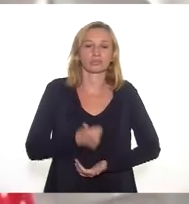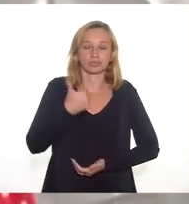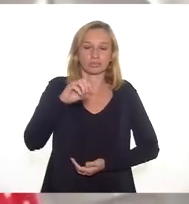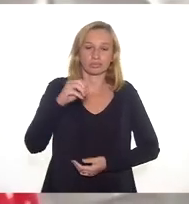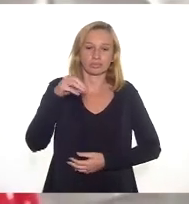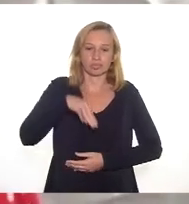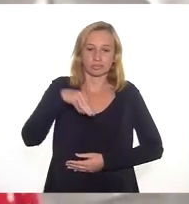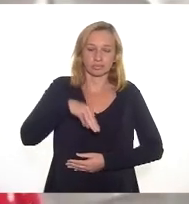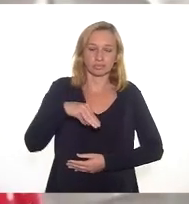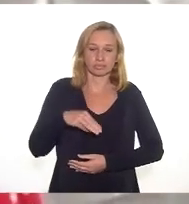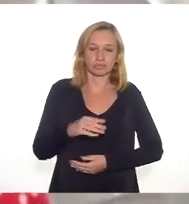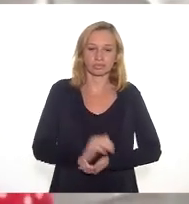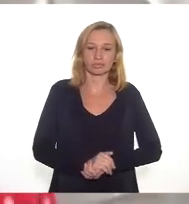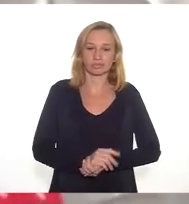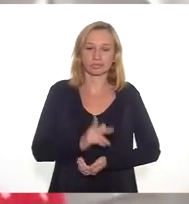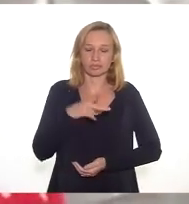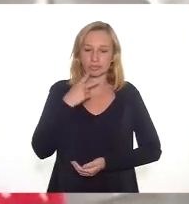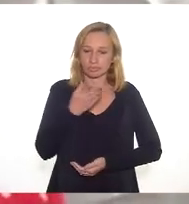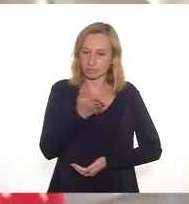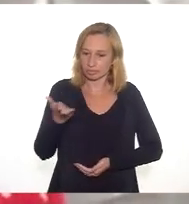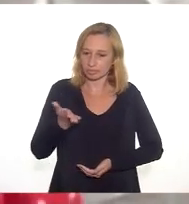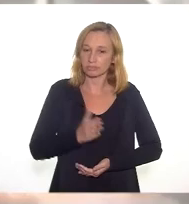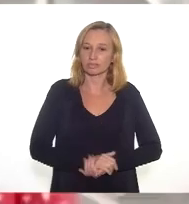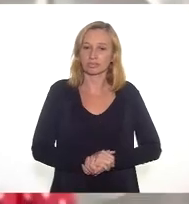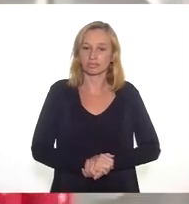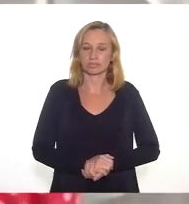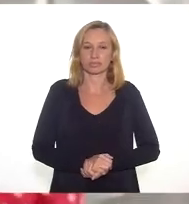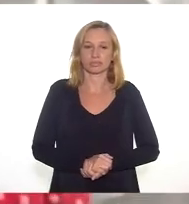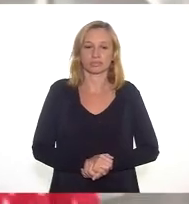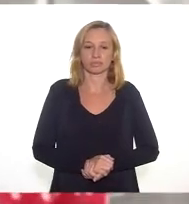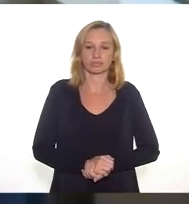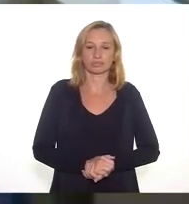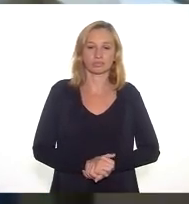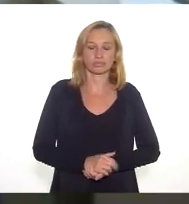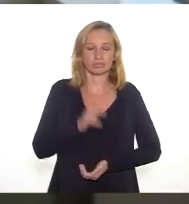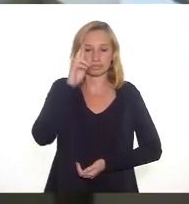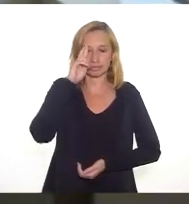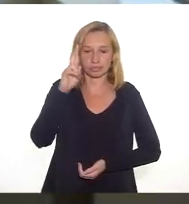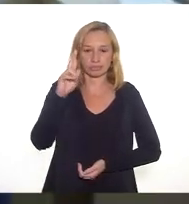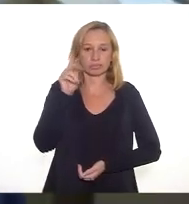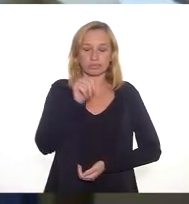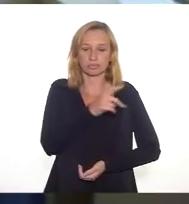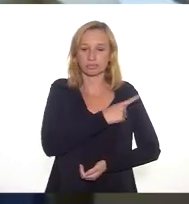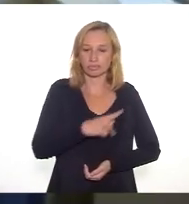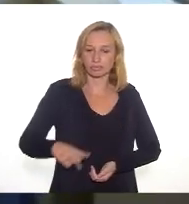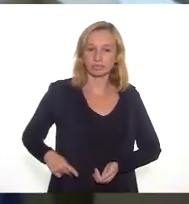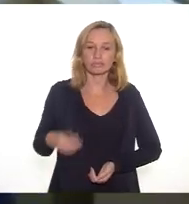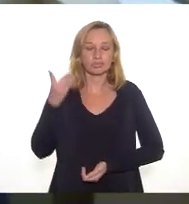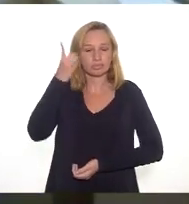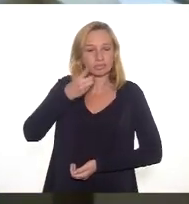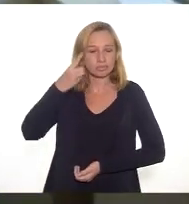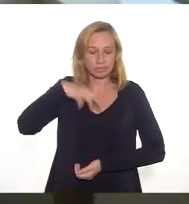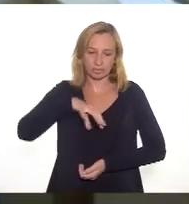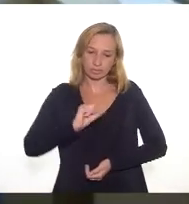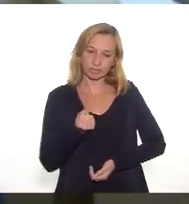10 minutos para a sua exposição. Senhora Presidente, deputada Marta